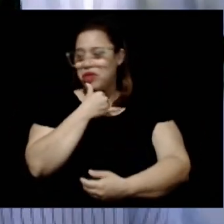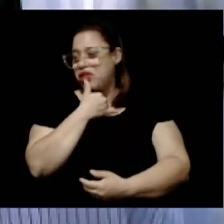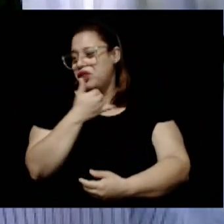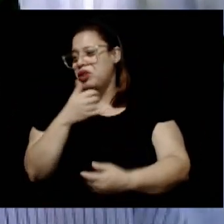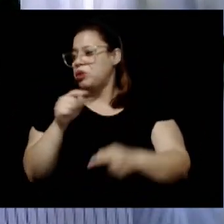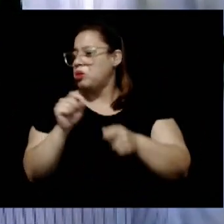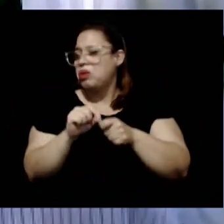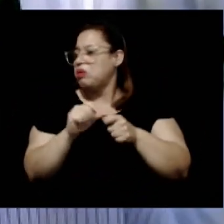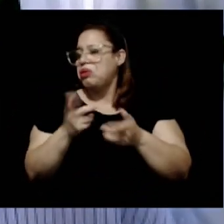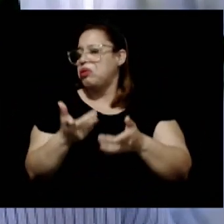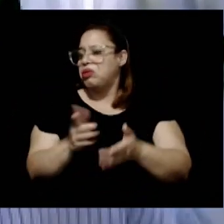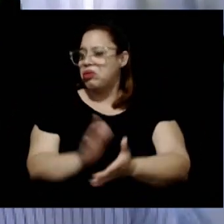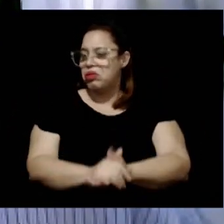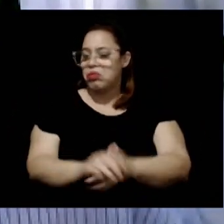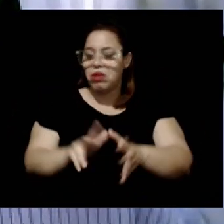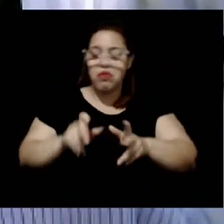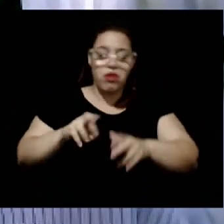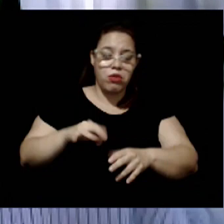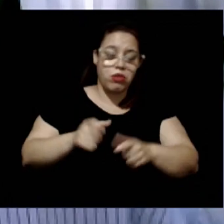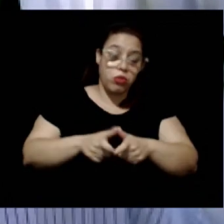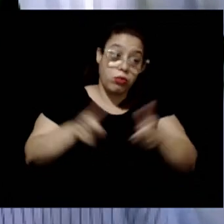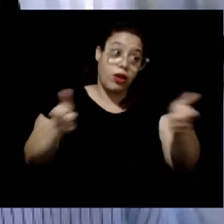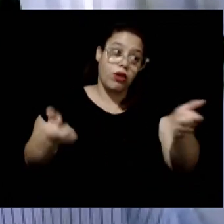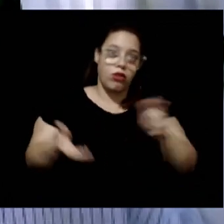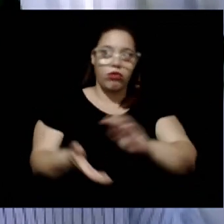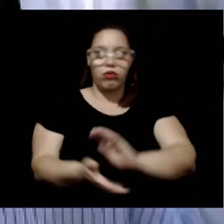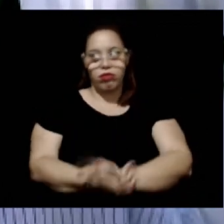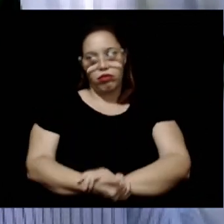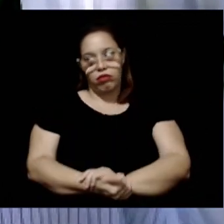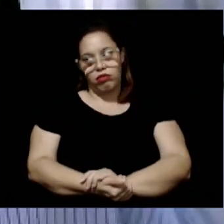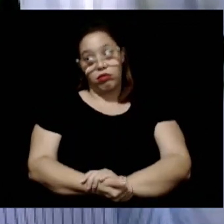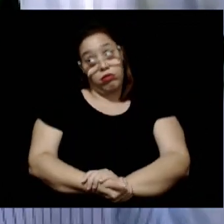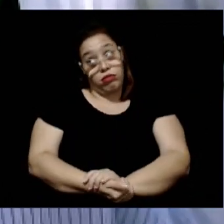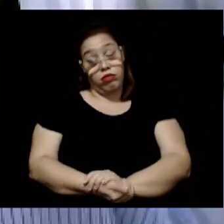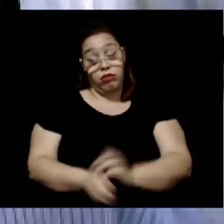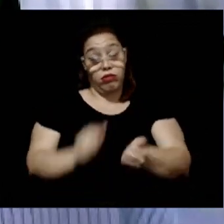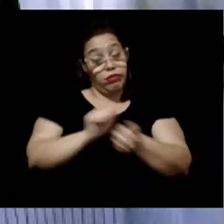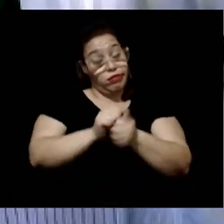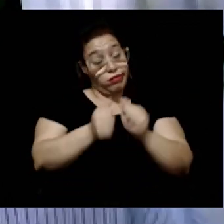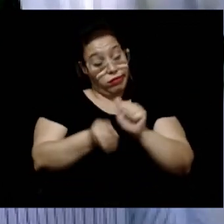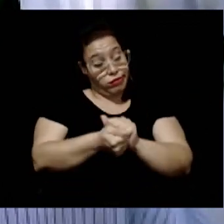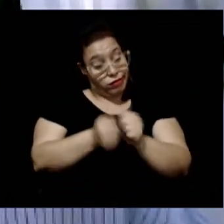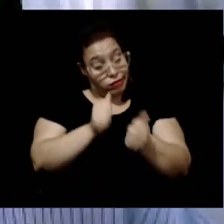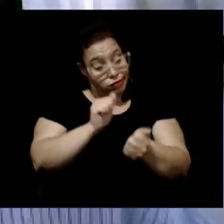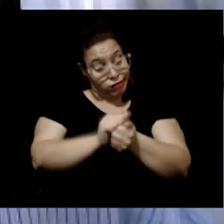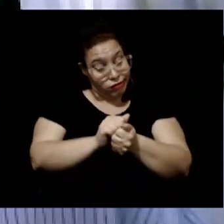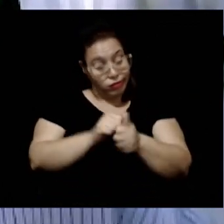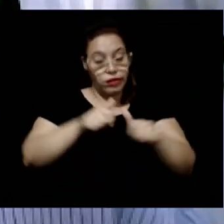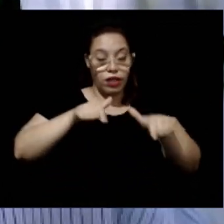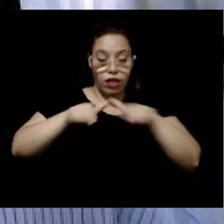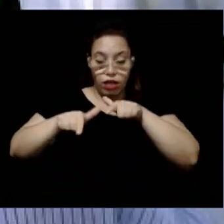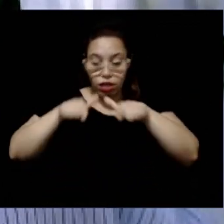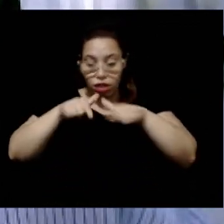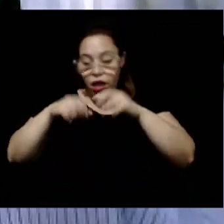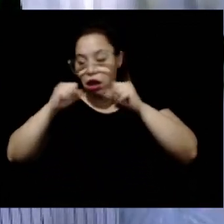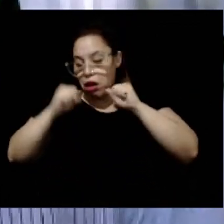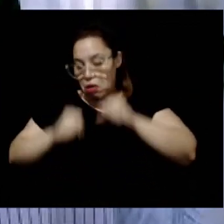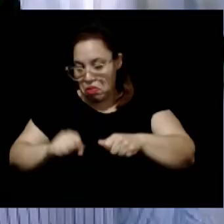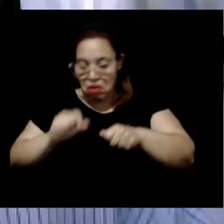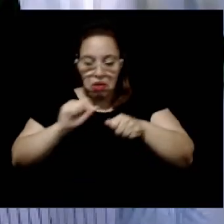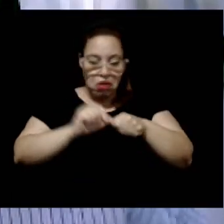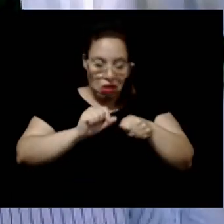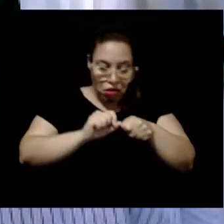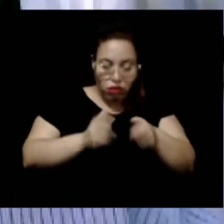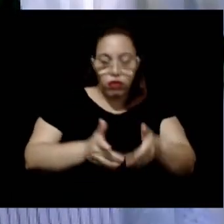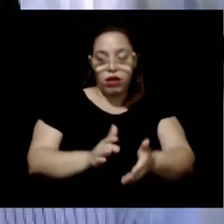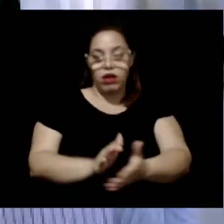e inflamação é muito maior. Então, a adaptação do serviço ao que eu posso fazer faz